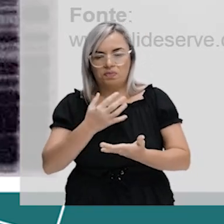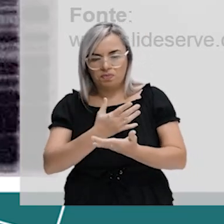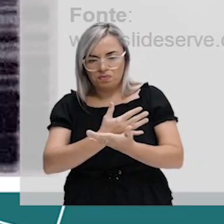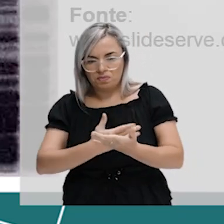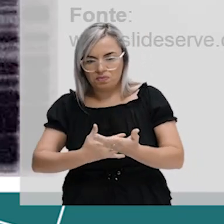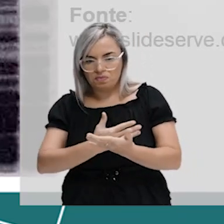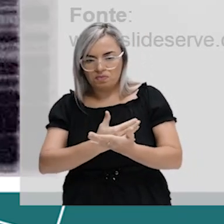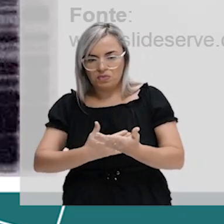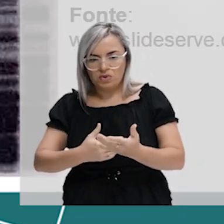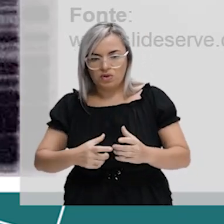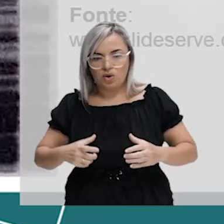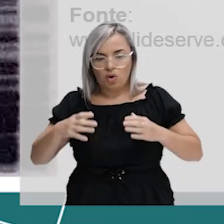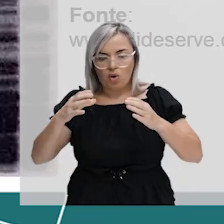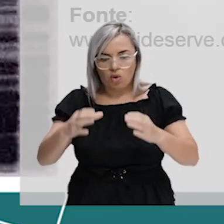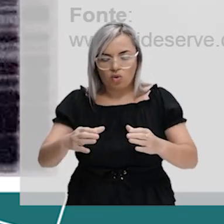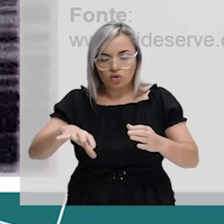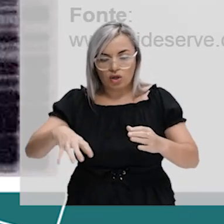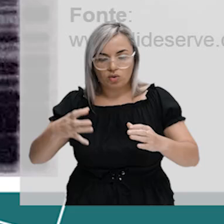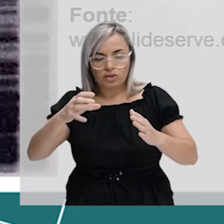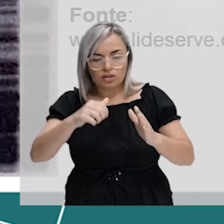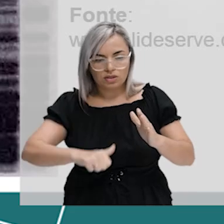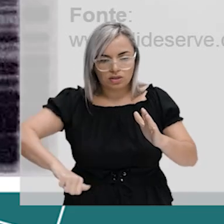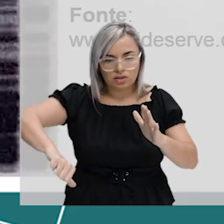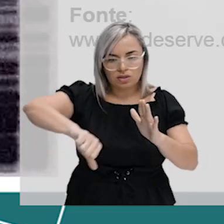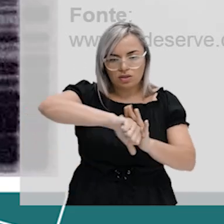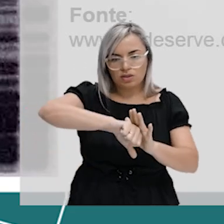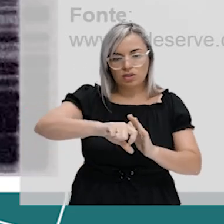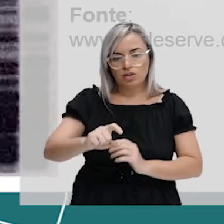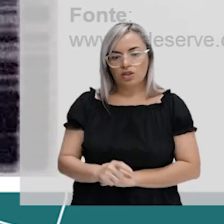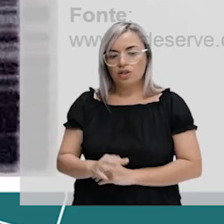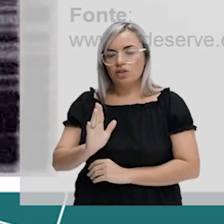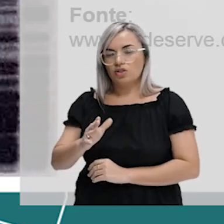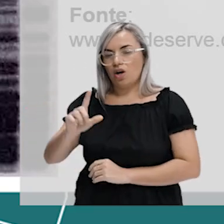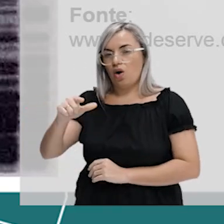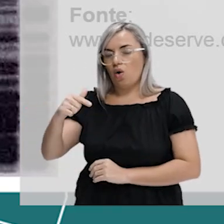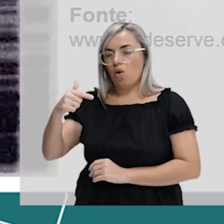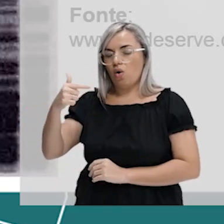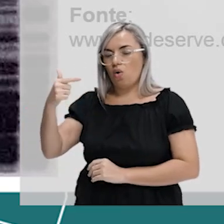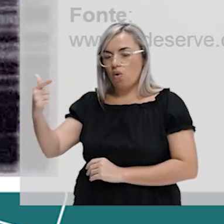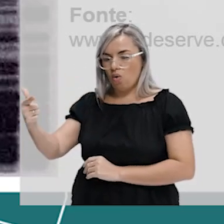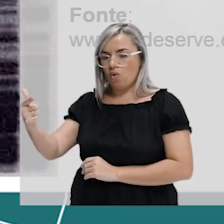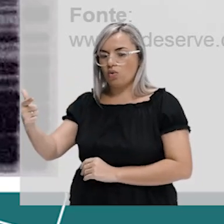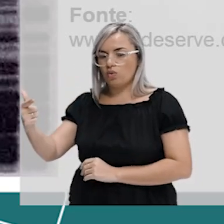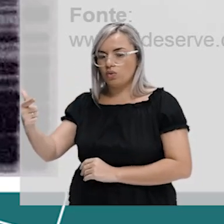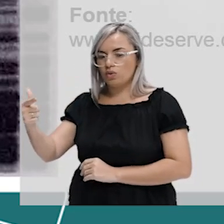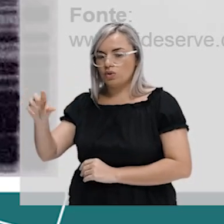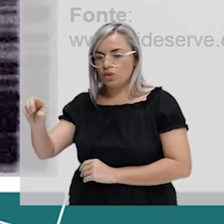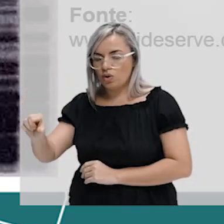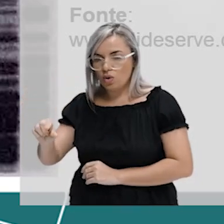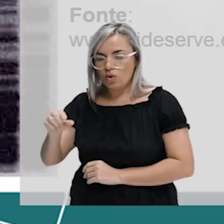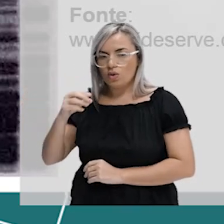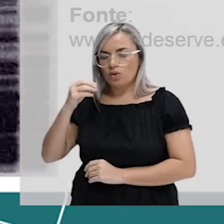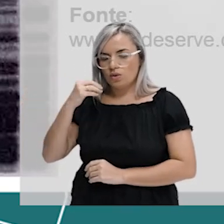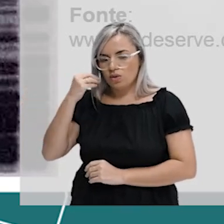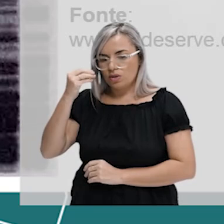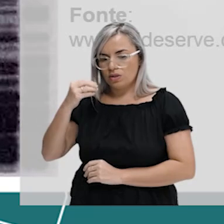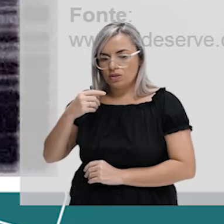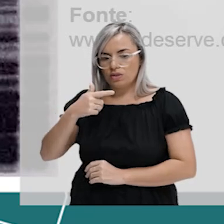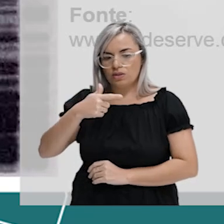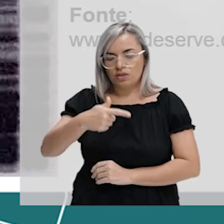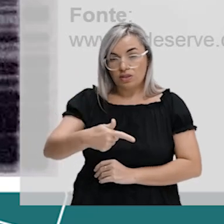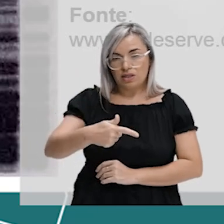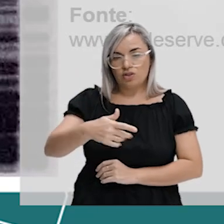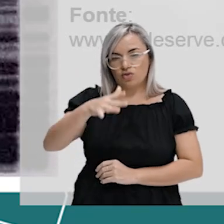no local de crime. As demais foram feitas a partir de amostras obtidas de 7 possíveis suspeitos.